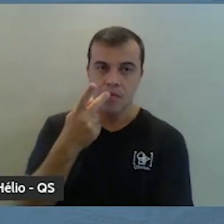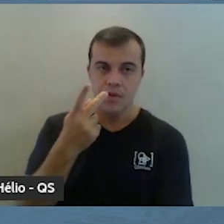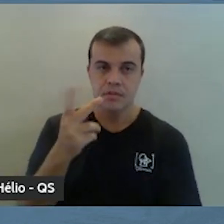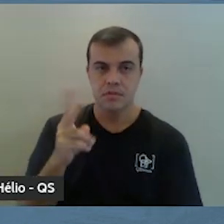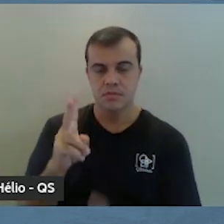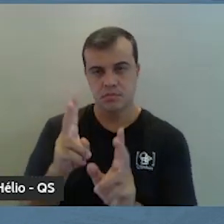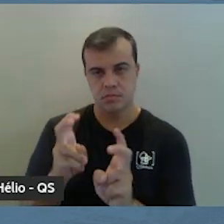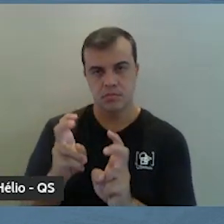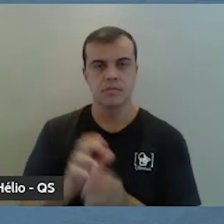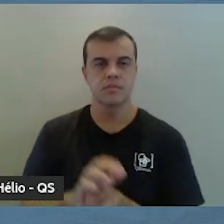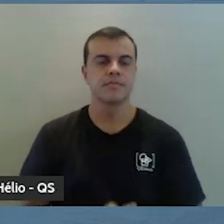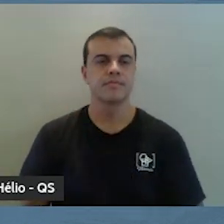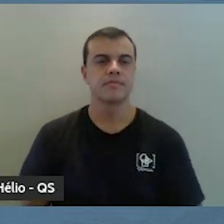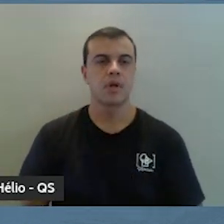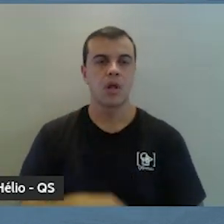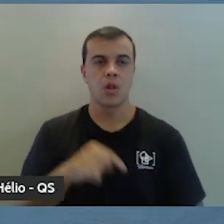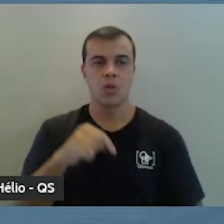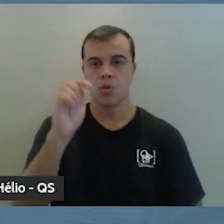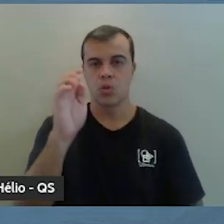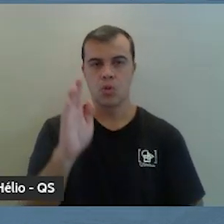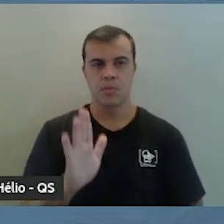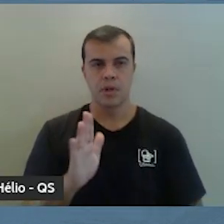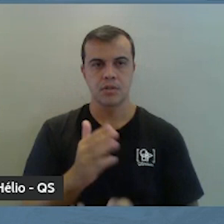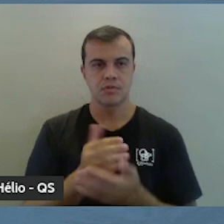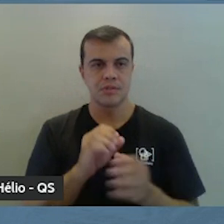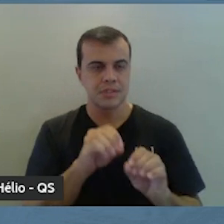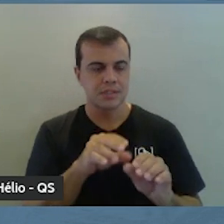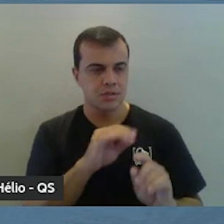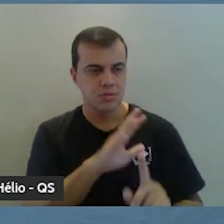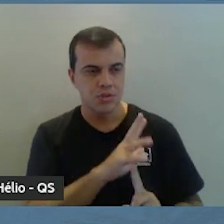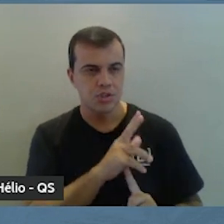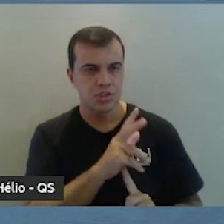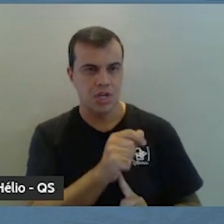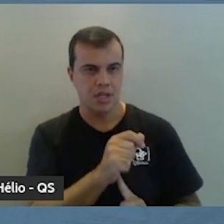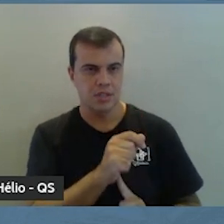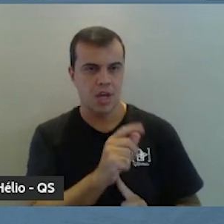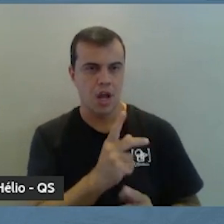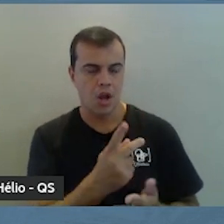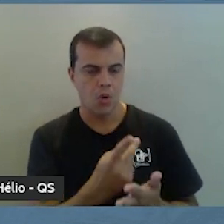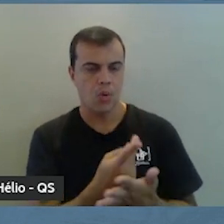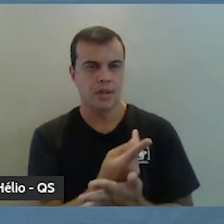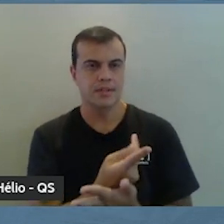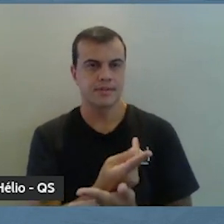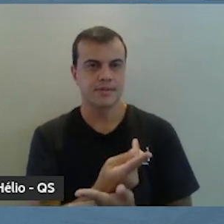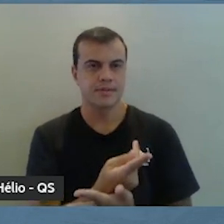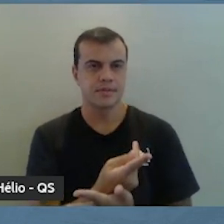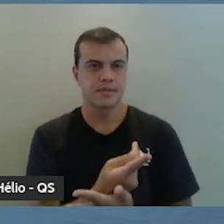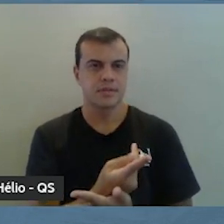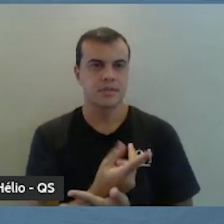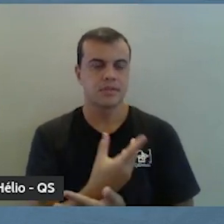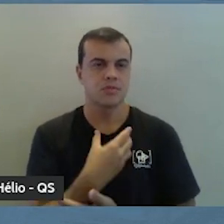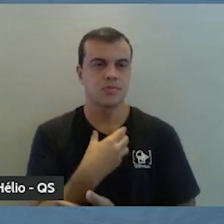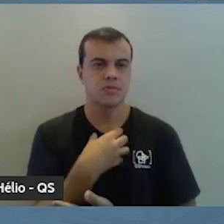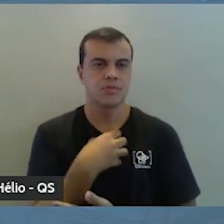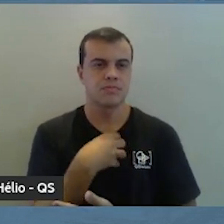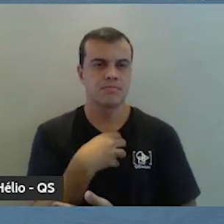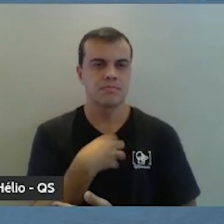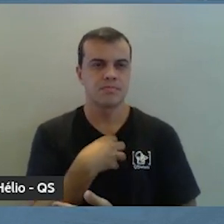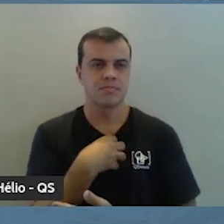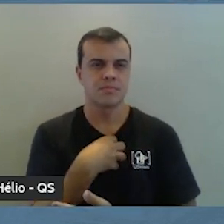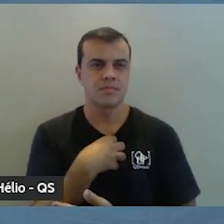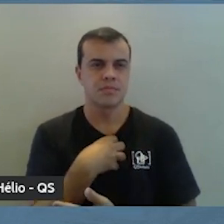adendozinho. No Brasil, o ensino de artes visuais, ele acontece de uma maneira meio